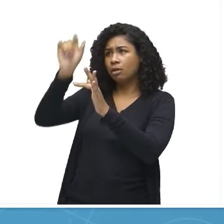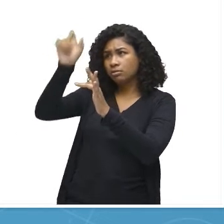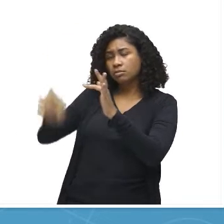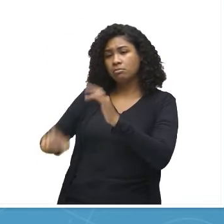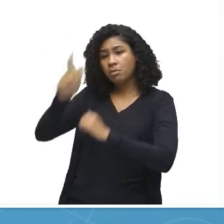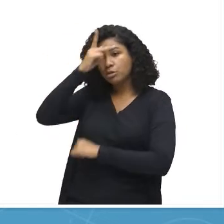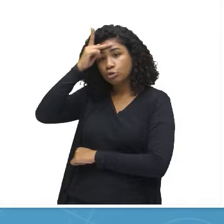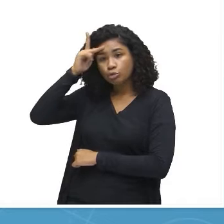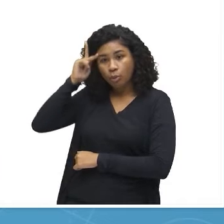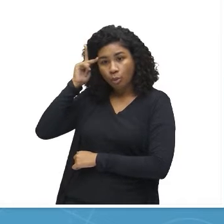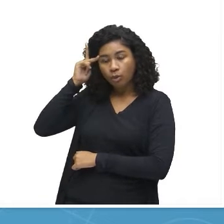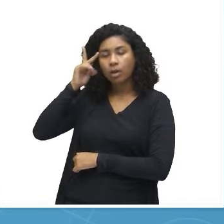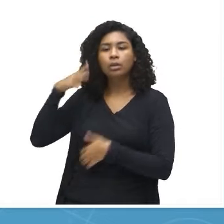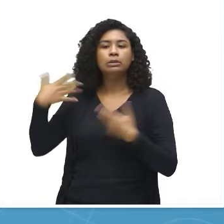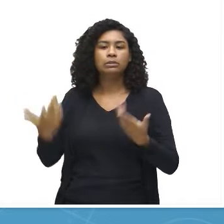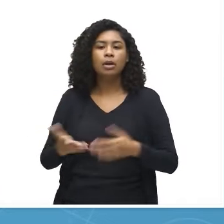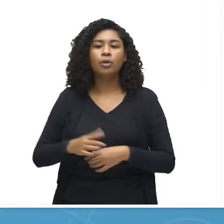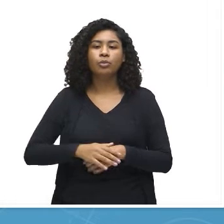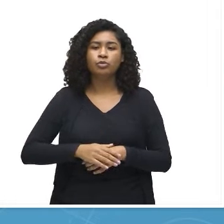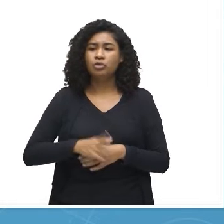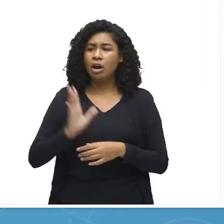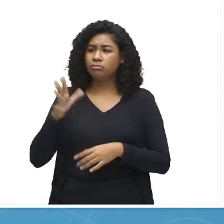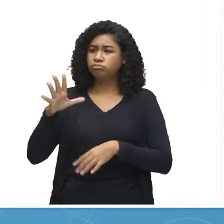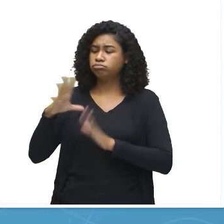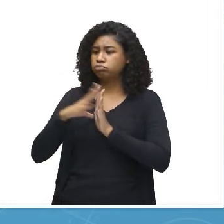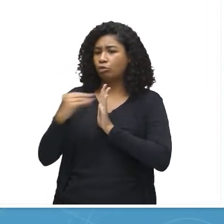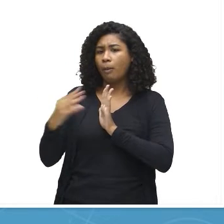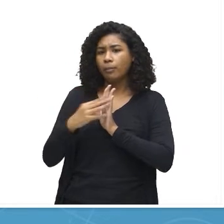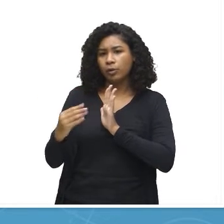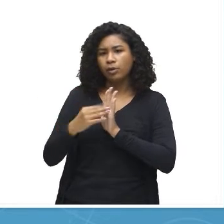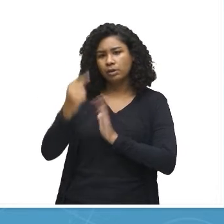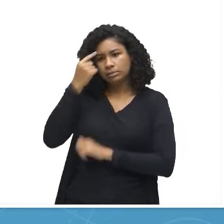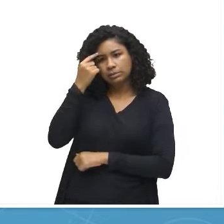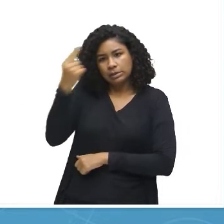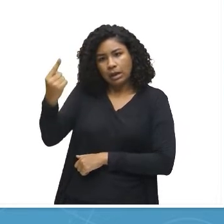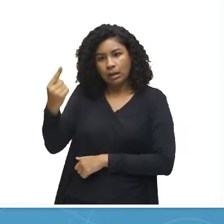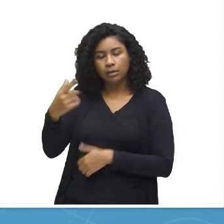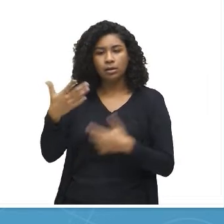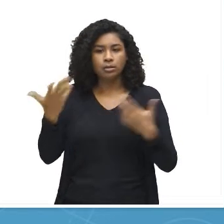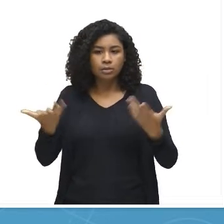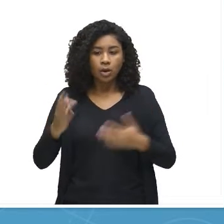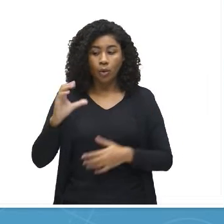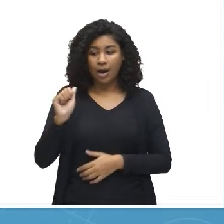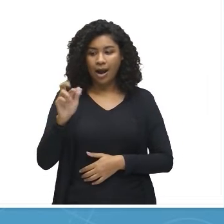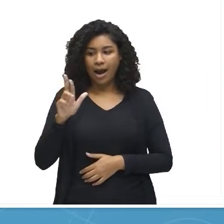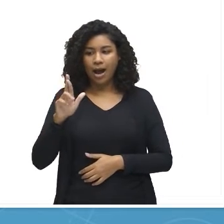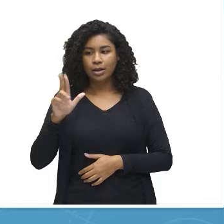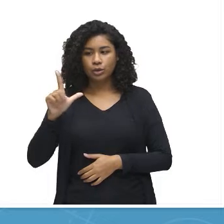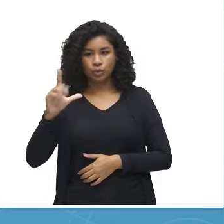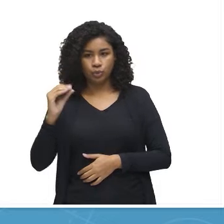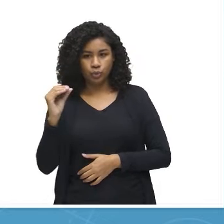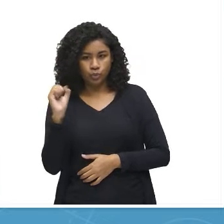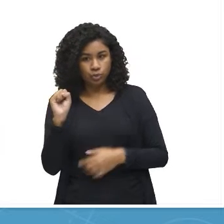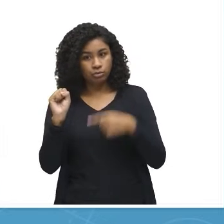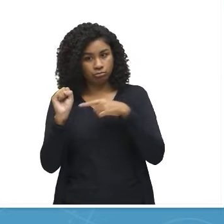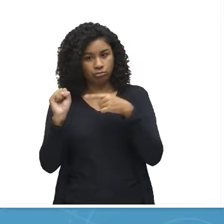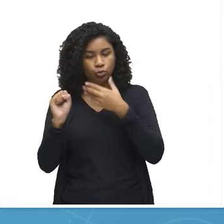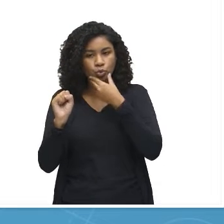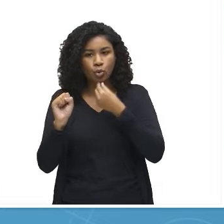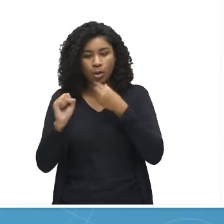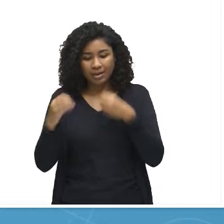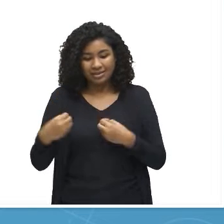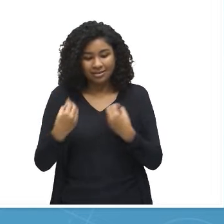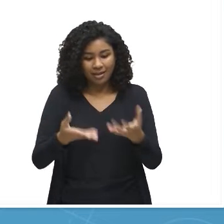E Carlos Magno vai trabalhar isso, né? Ele doa essas terras para eles em troca de quê? Em troca